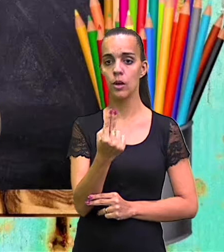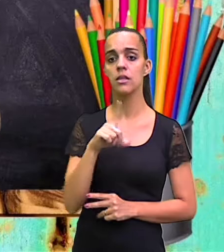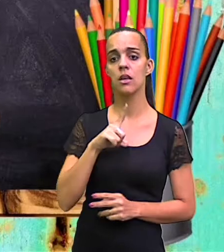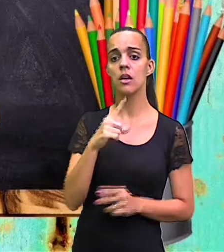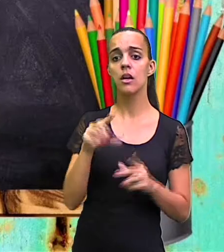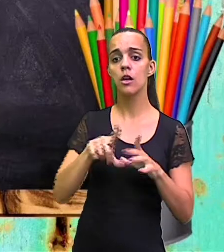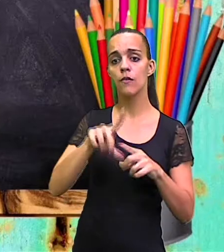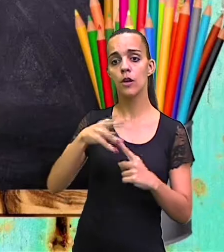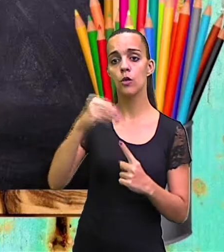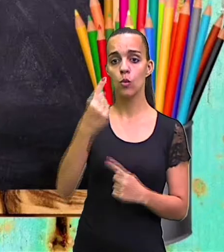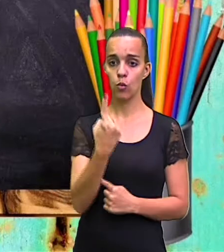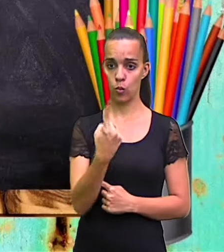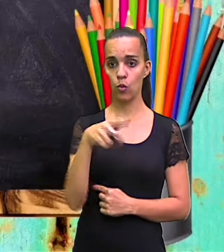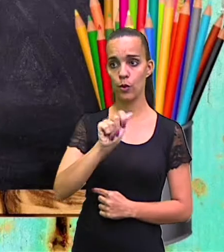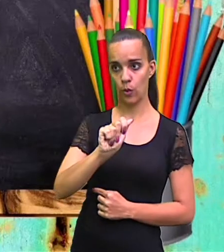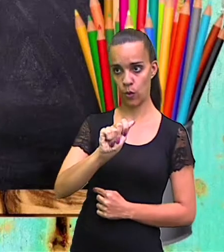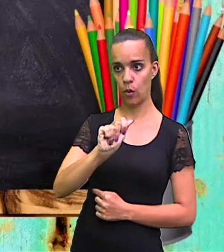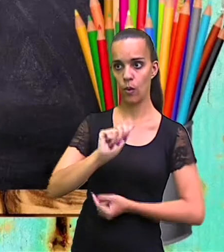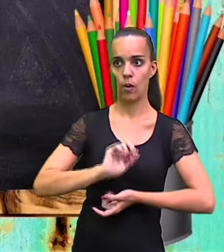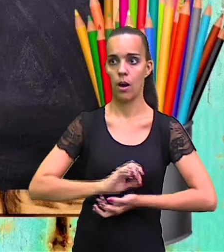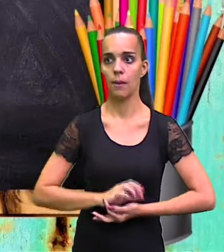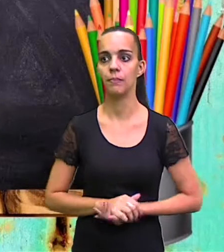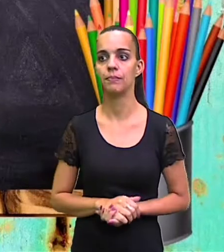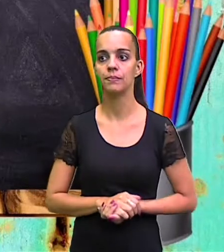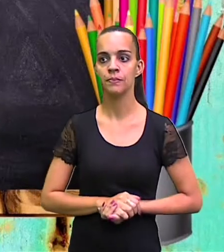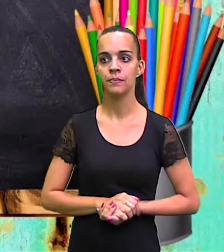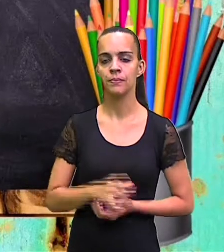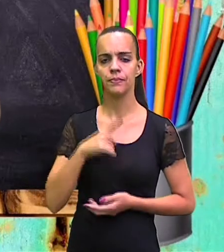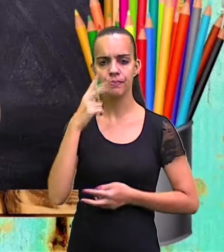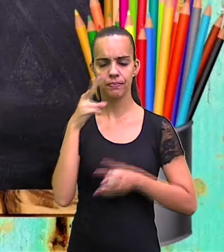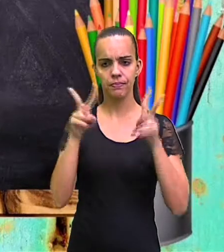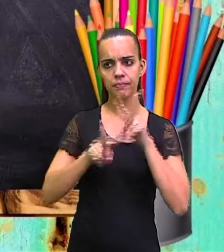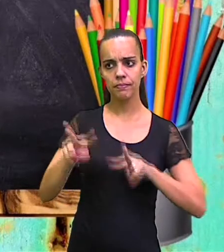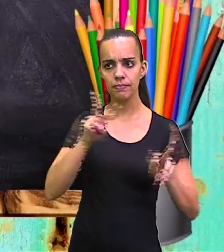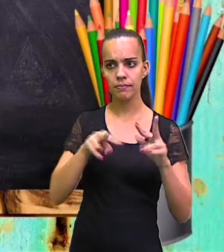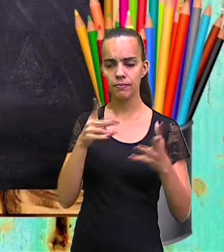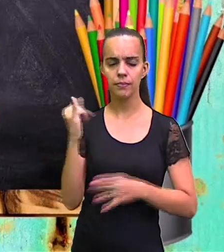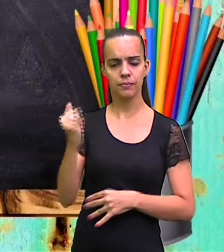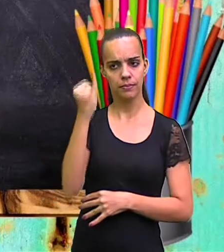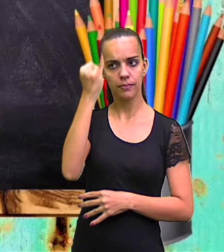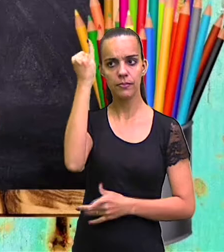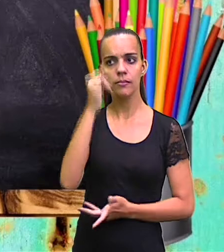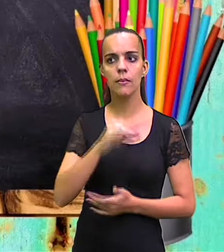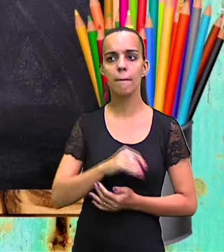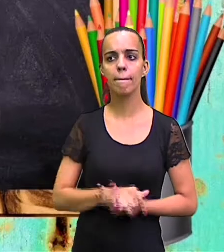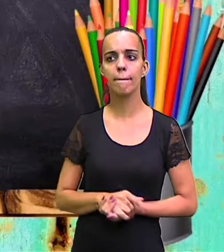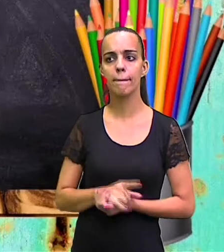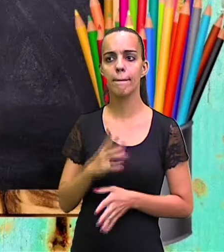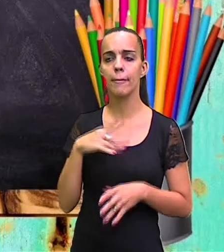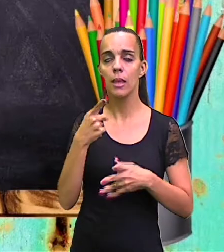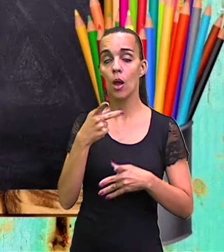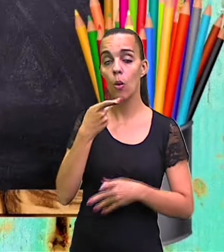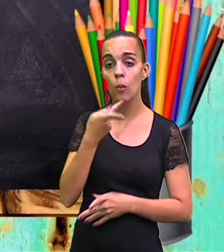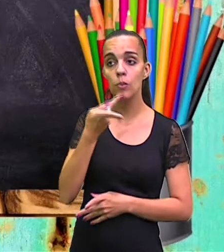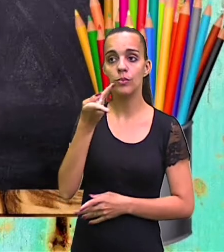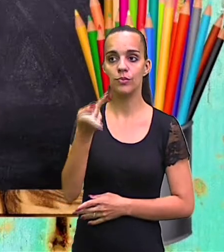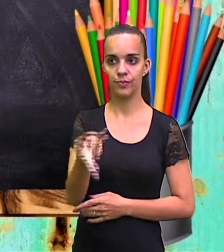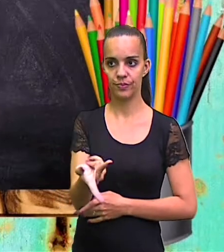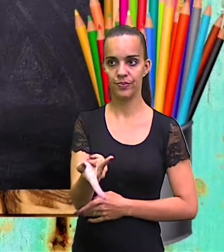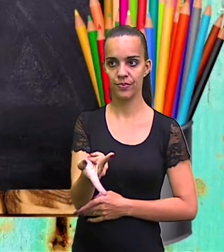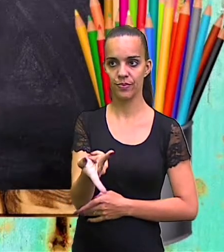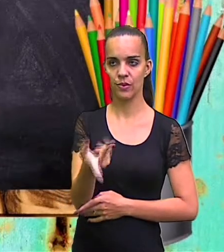para indicar que houve esse fenômeno. Uma observação importante é que ao pronunciar o